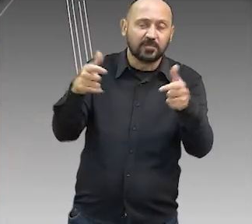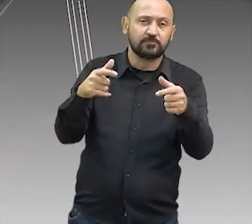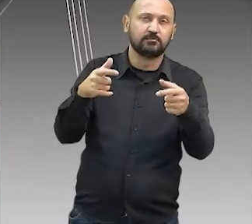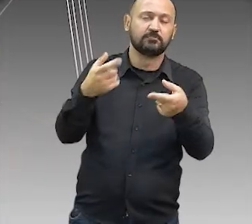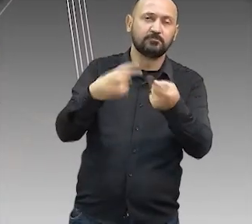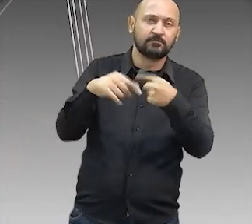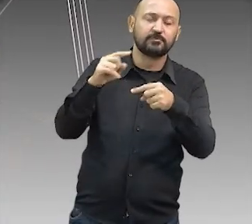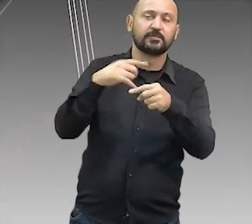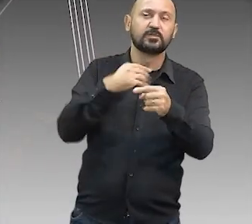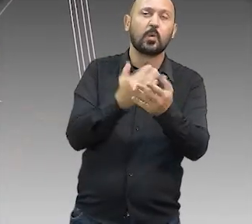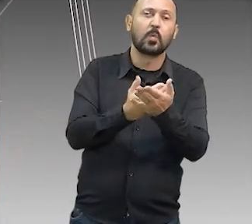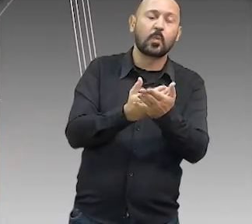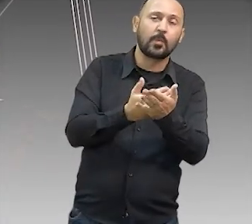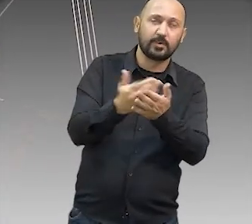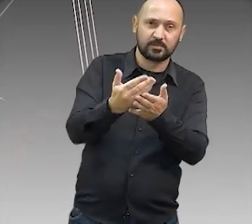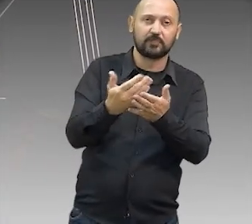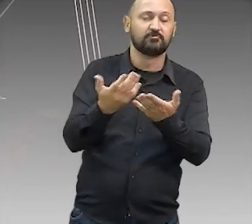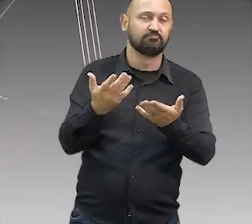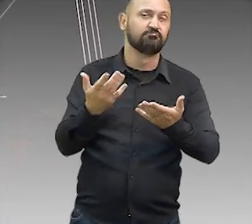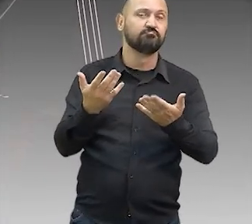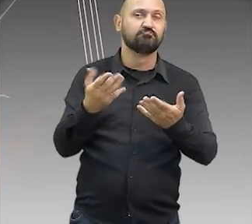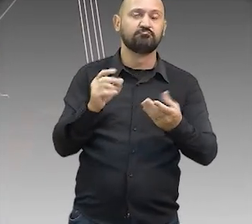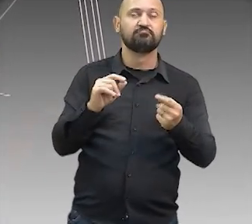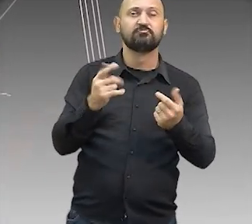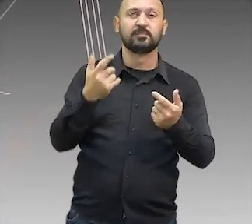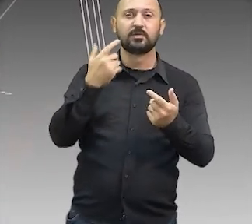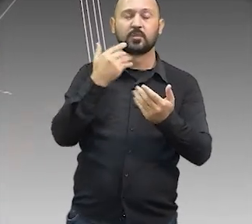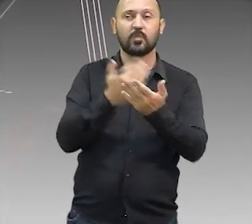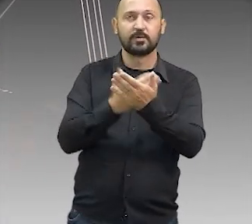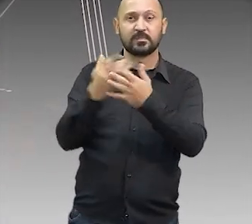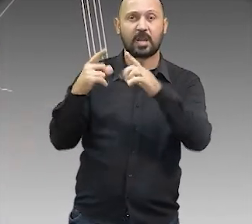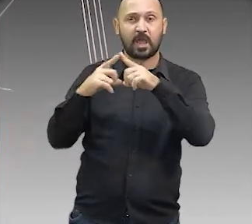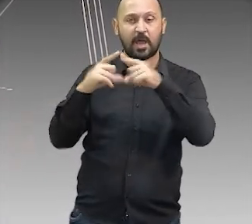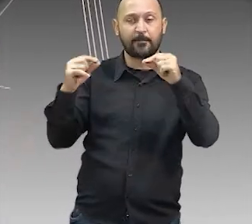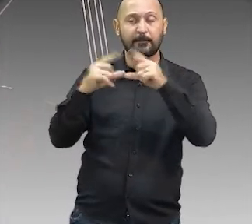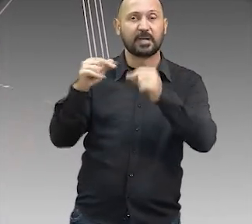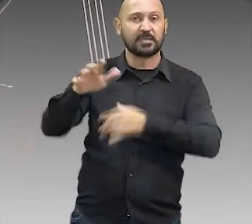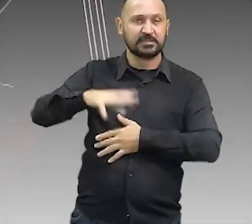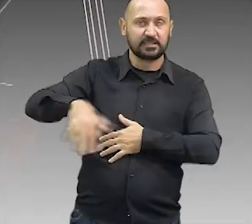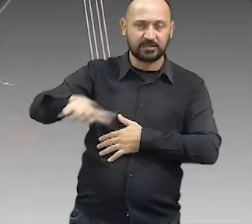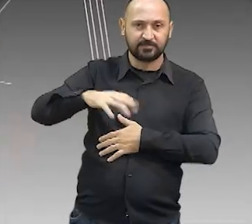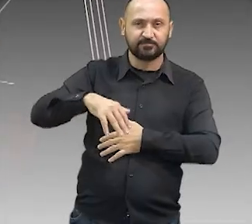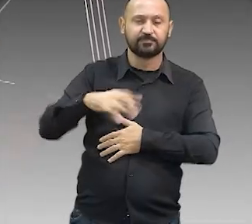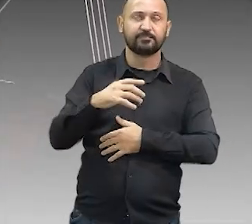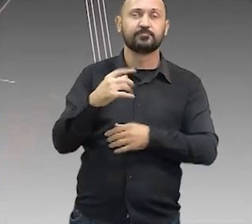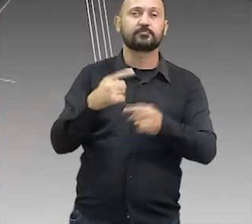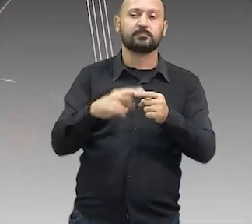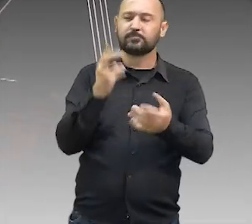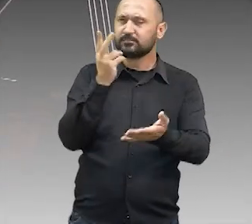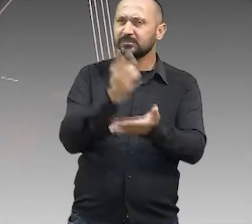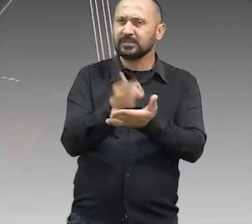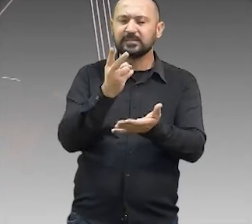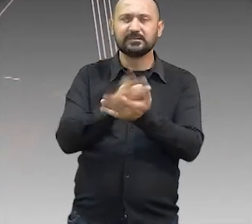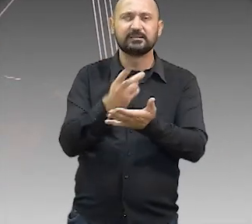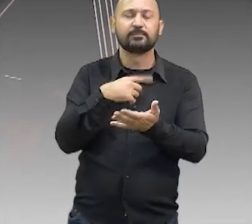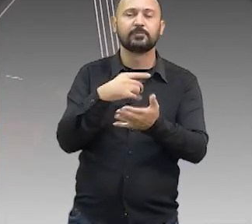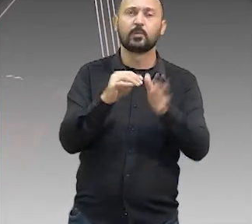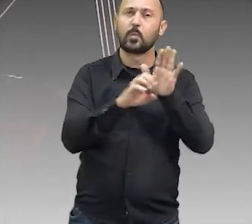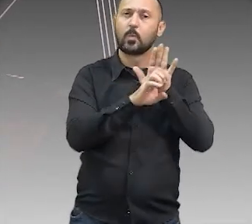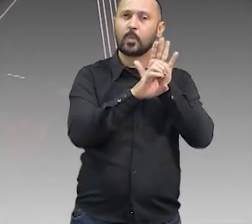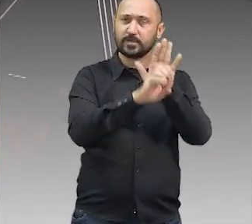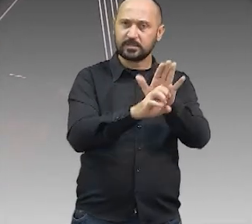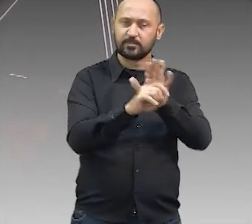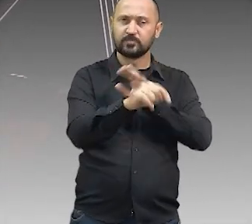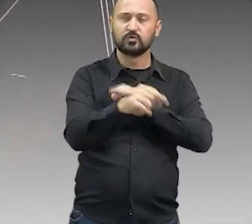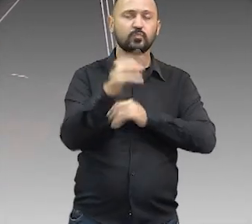lá porque eu tenho um exemplo de um deputado aqui. Uma vez, lá no começo da minha